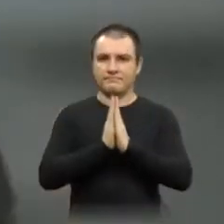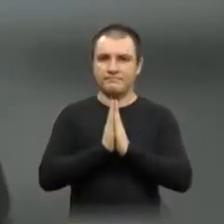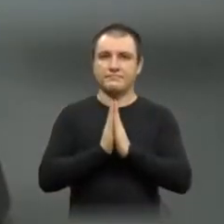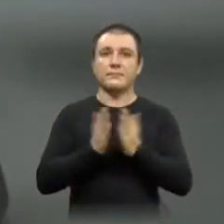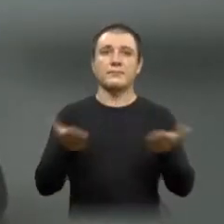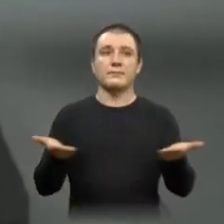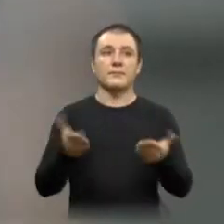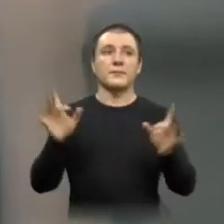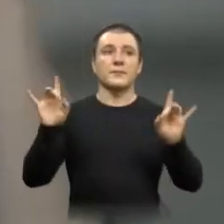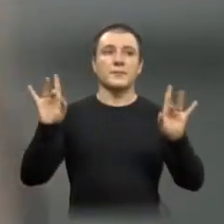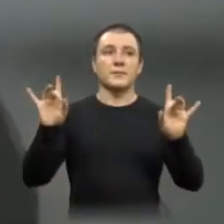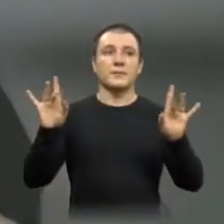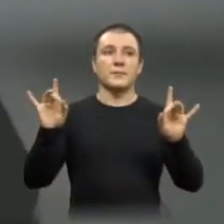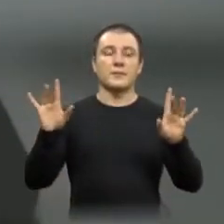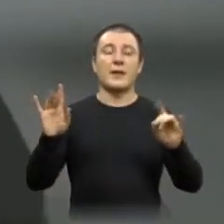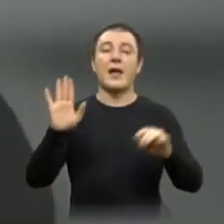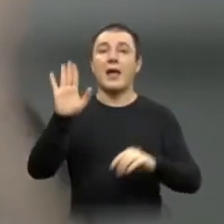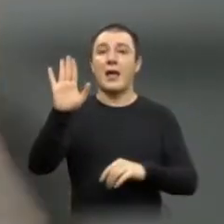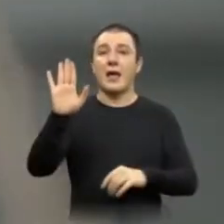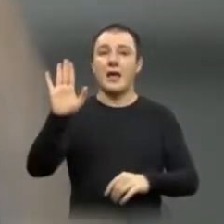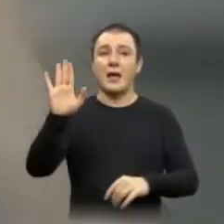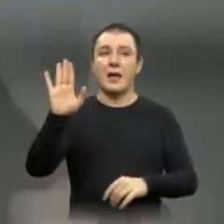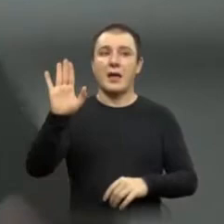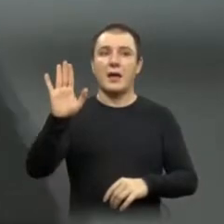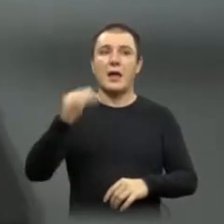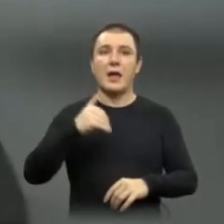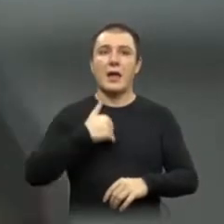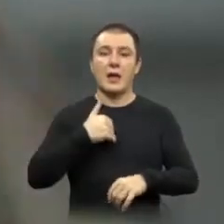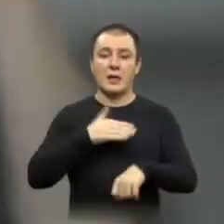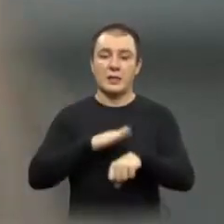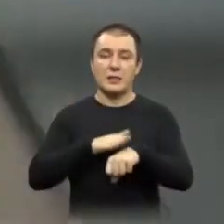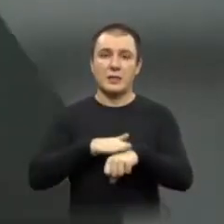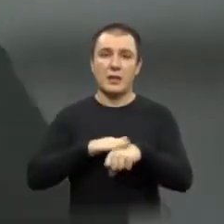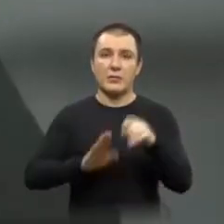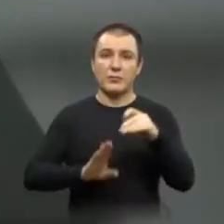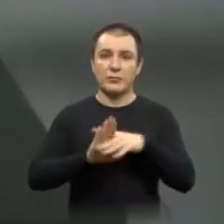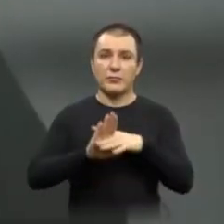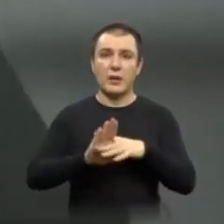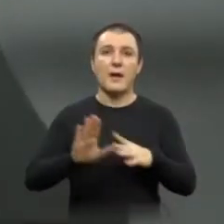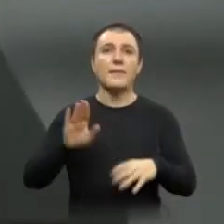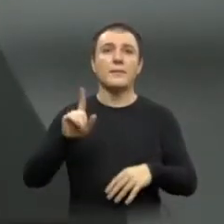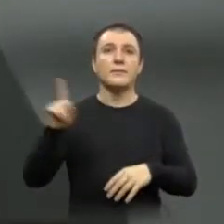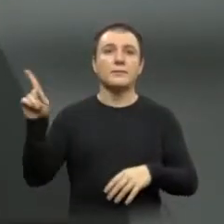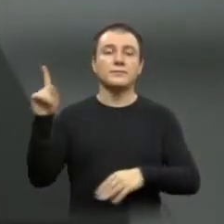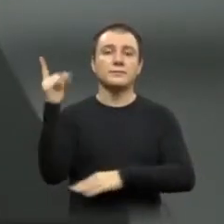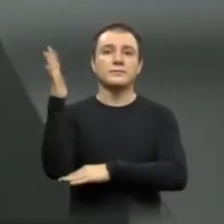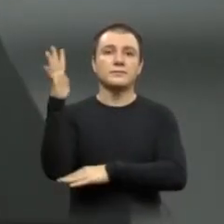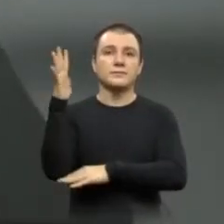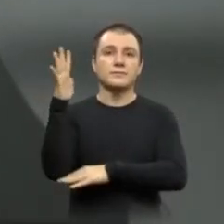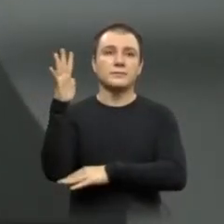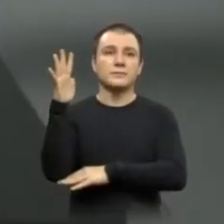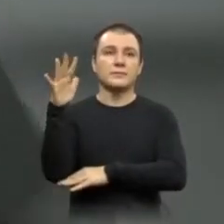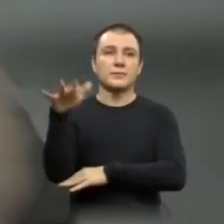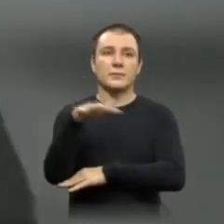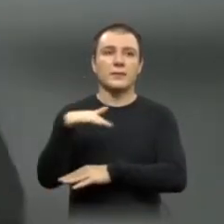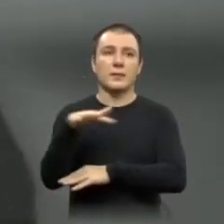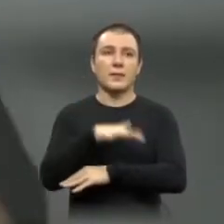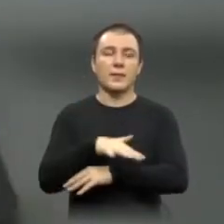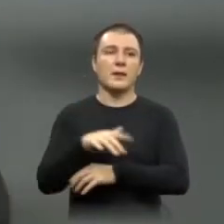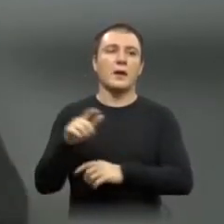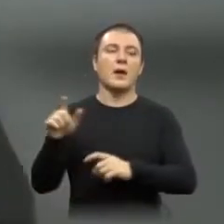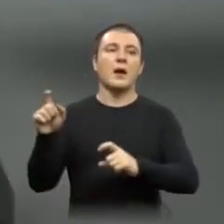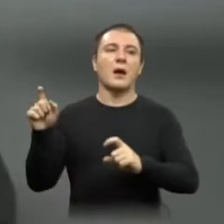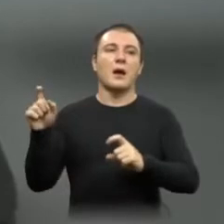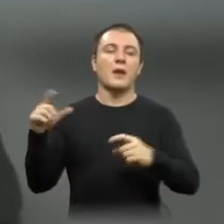em especial as só deixar eu sei que eu tô esperando mas no parque infantil teve lá o assassinato do Dan